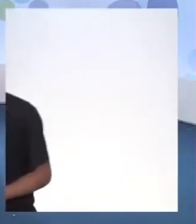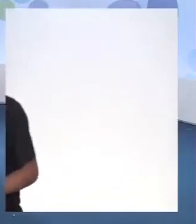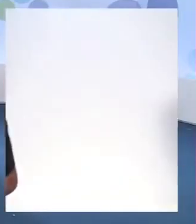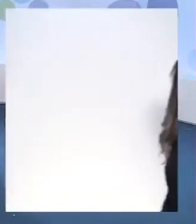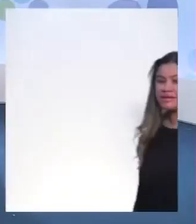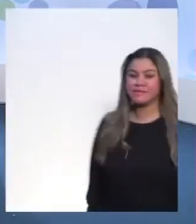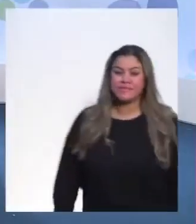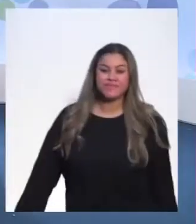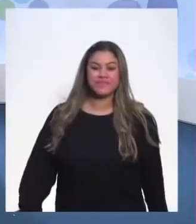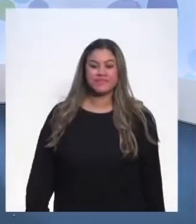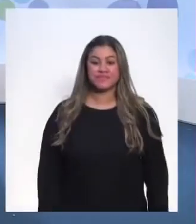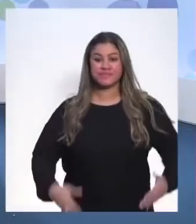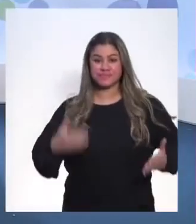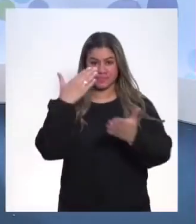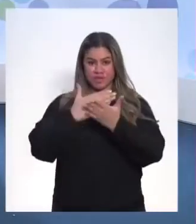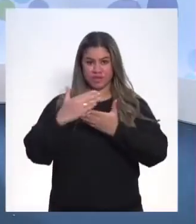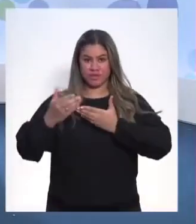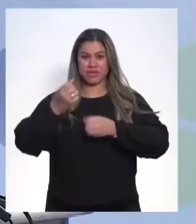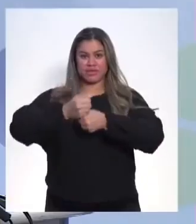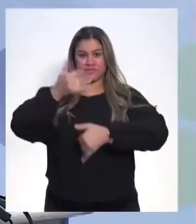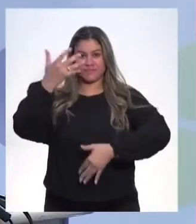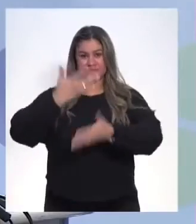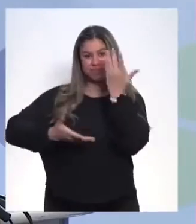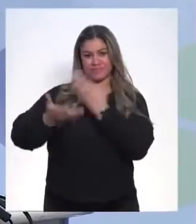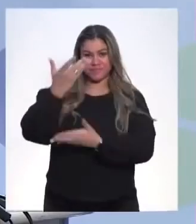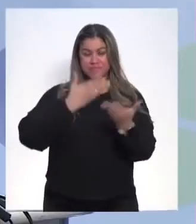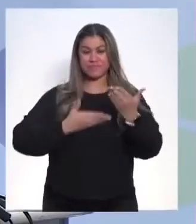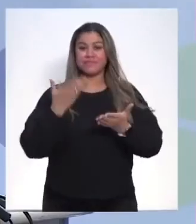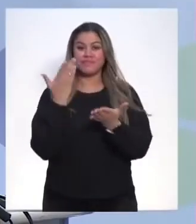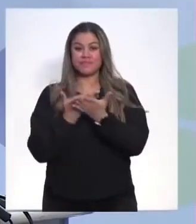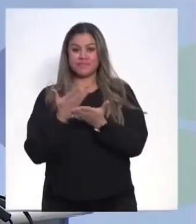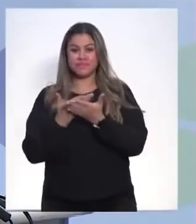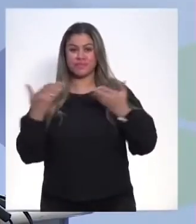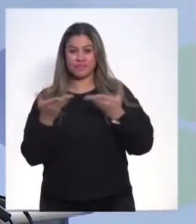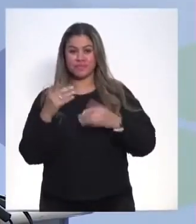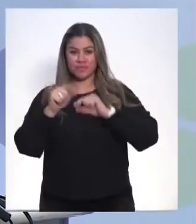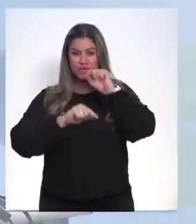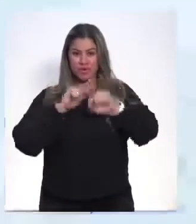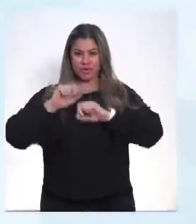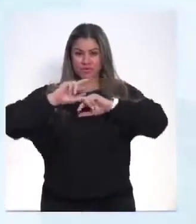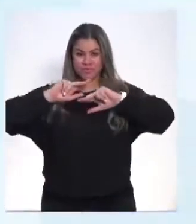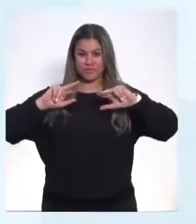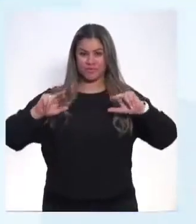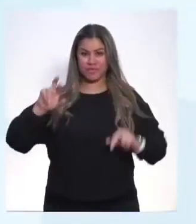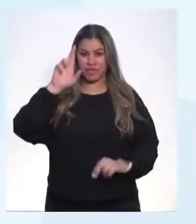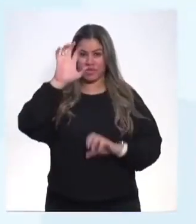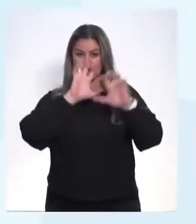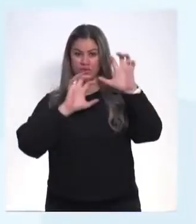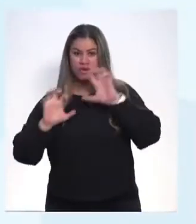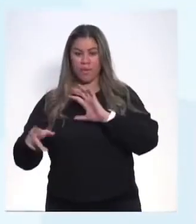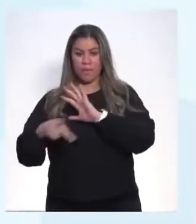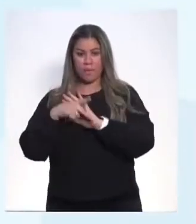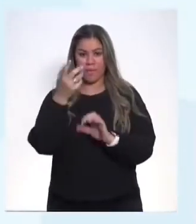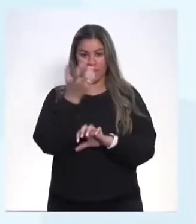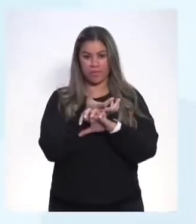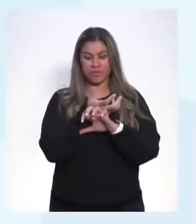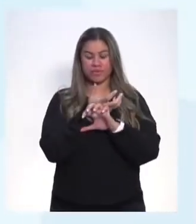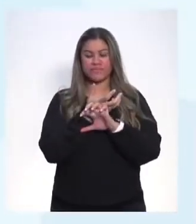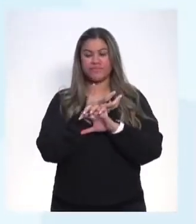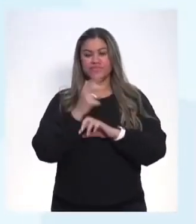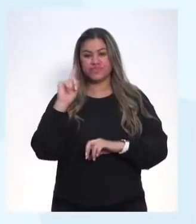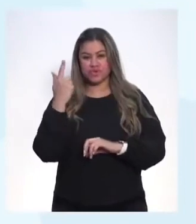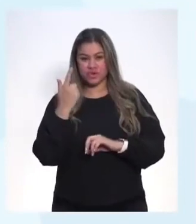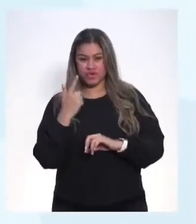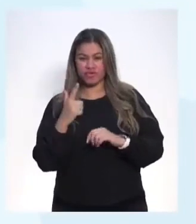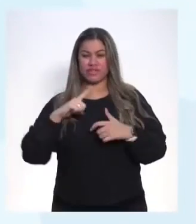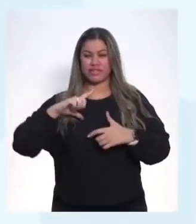dia. Então, vamos começar com a nossa interação aí? Nesta aula, exploraremos as variantes regionais ou geográficas presentes no Brasil. Coloquei